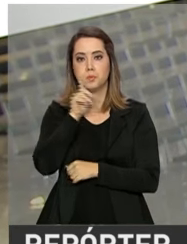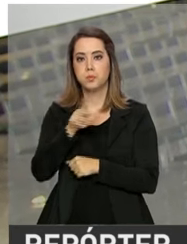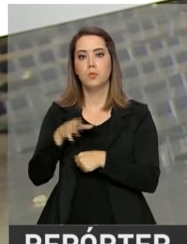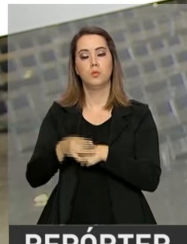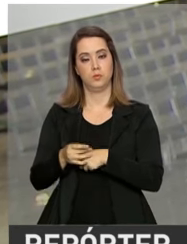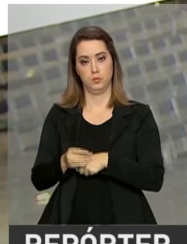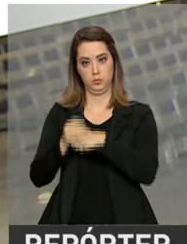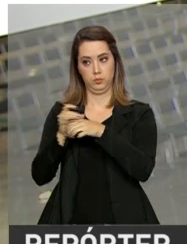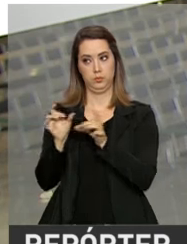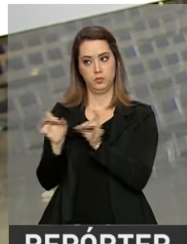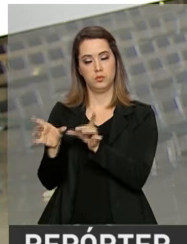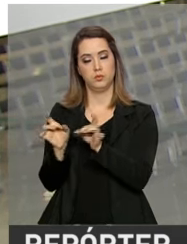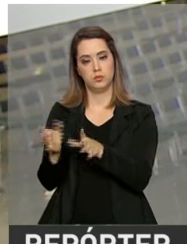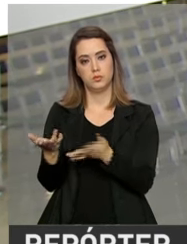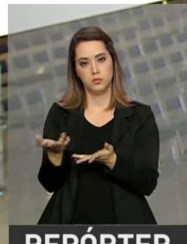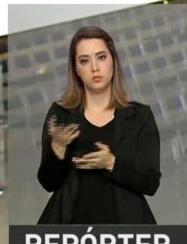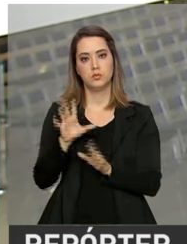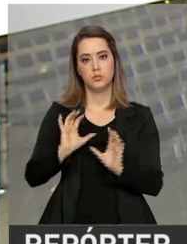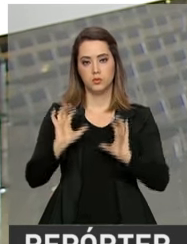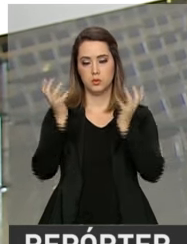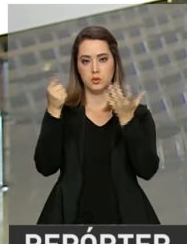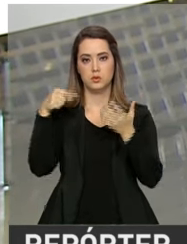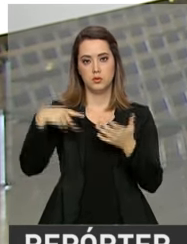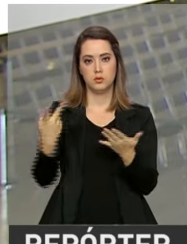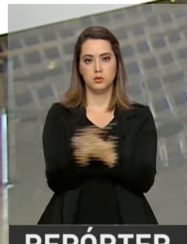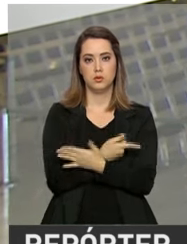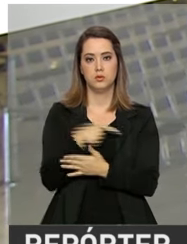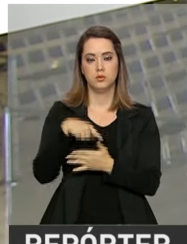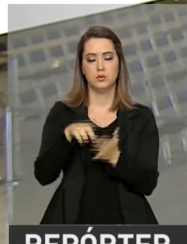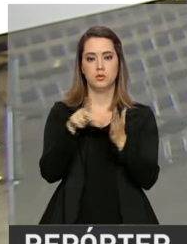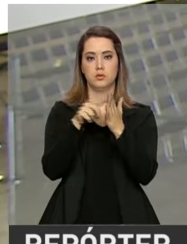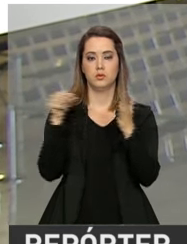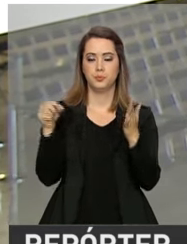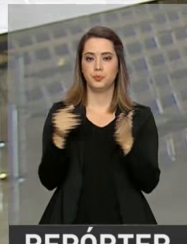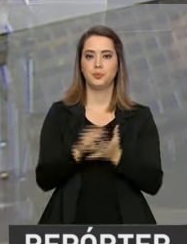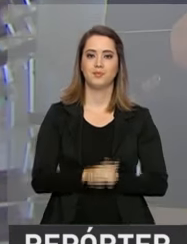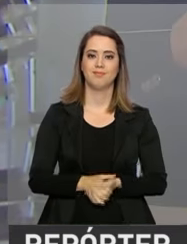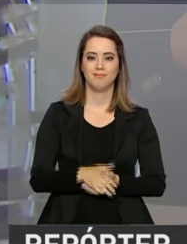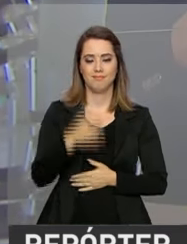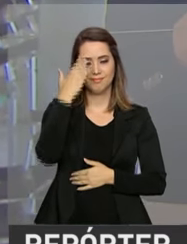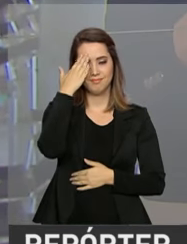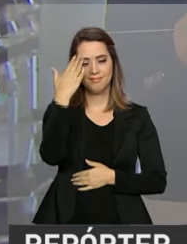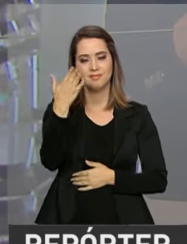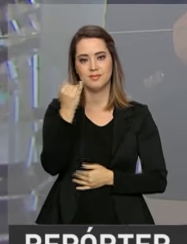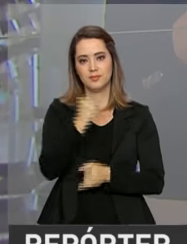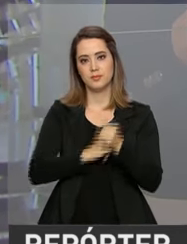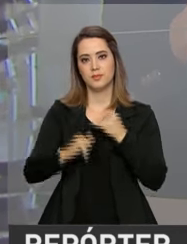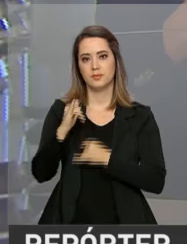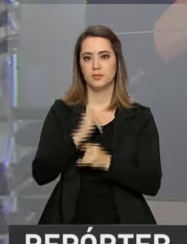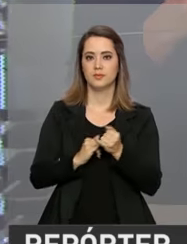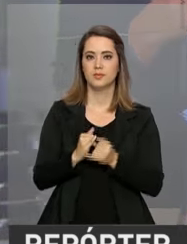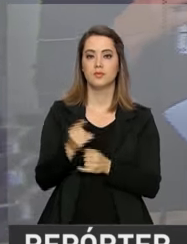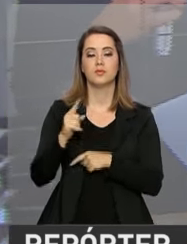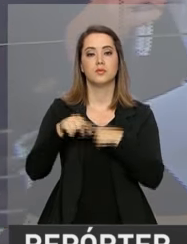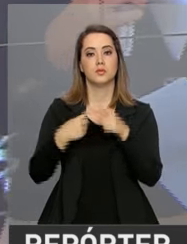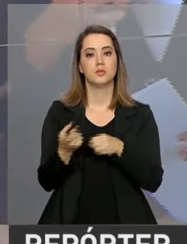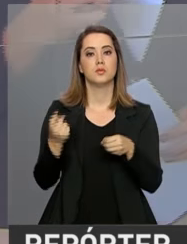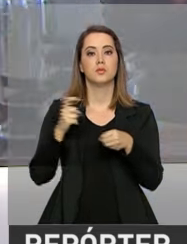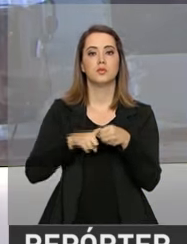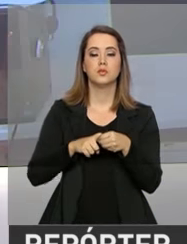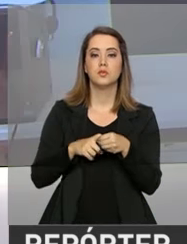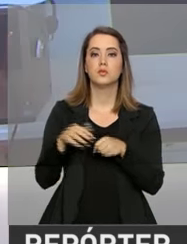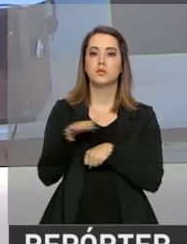carne bovina brasileira essa cerimônia acontece aqui no palácio do planalto renata brigada paola pelas suas informações daqui a pouco a gente volta a